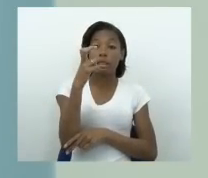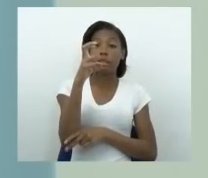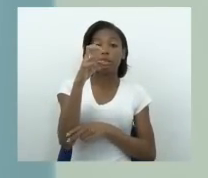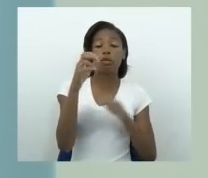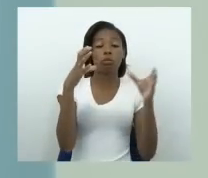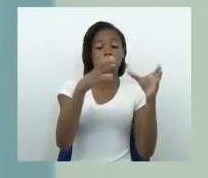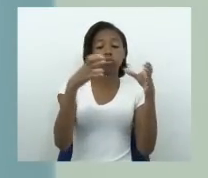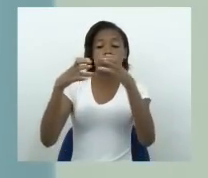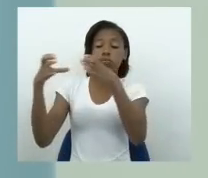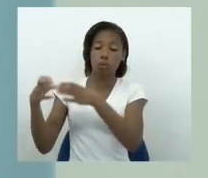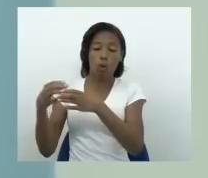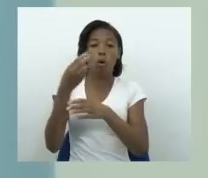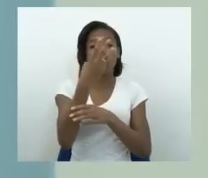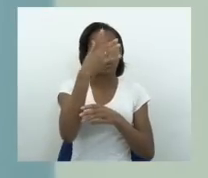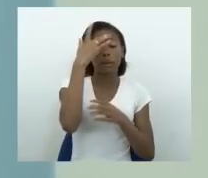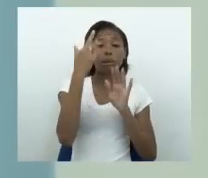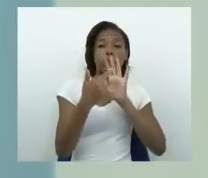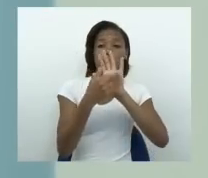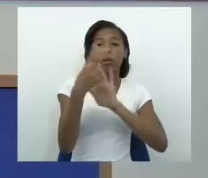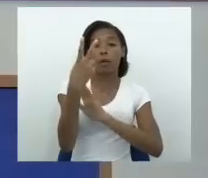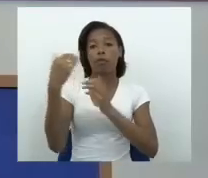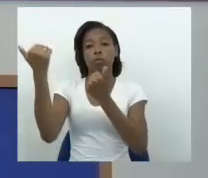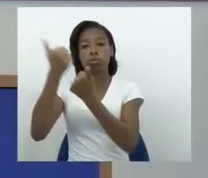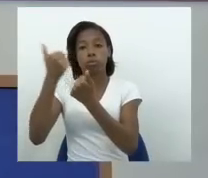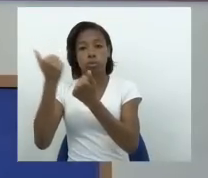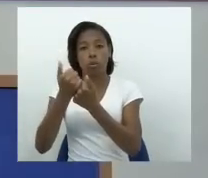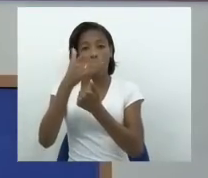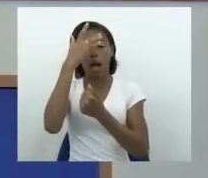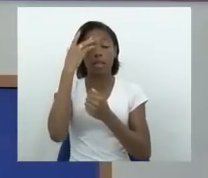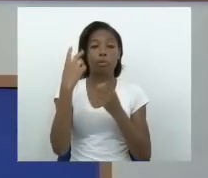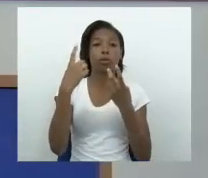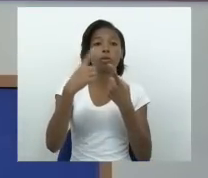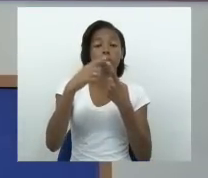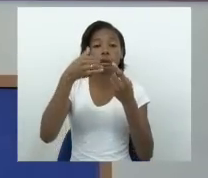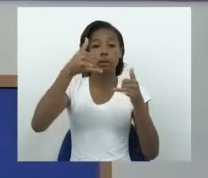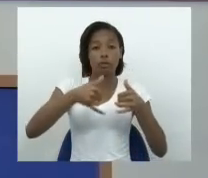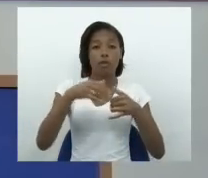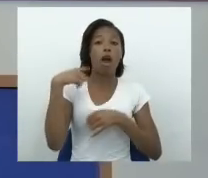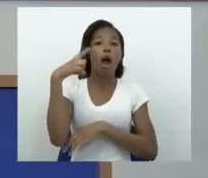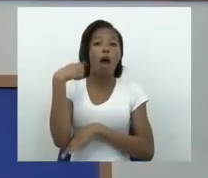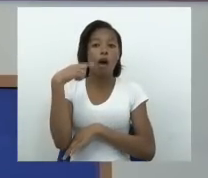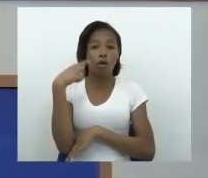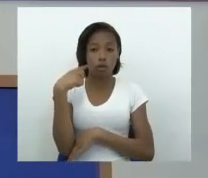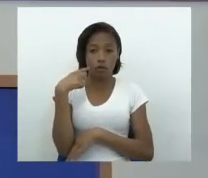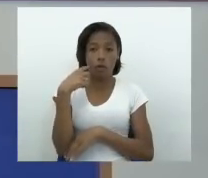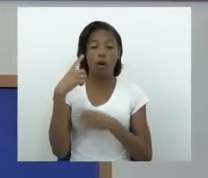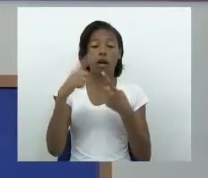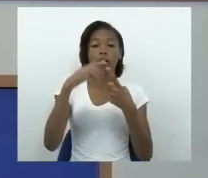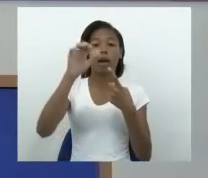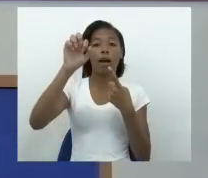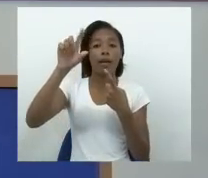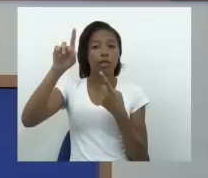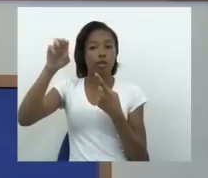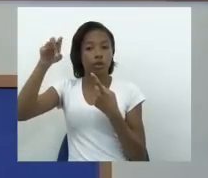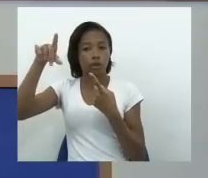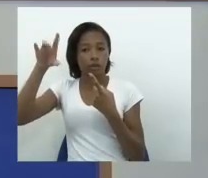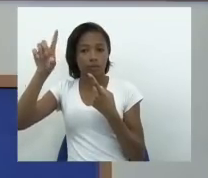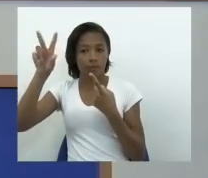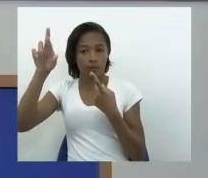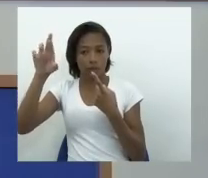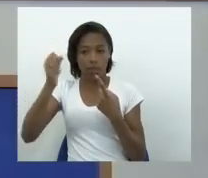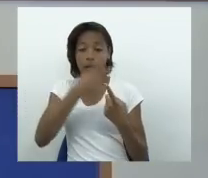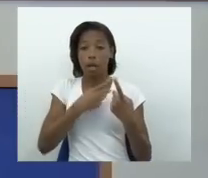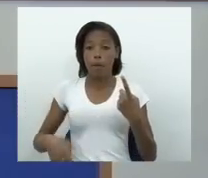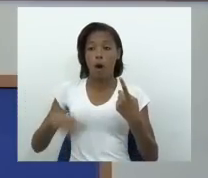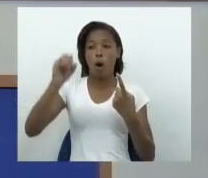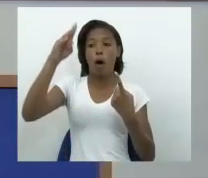são 3 titulares e 2 suplentes. Os titulares são os advogados e doutores Alexandre de Sá Domingues, presidente da